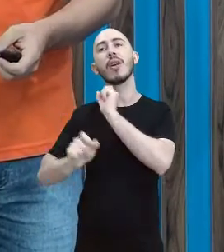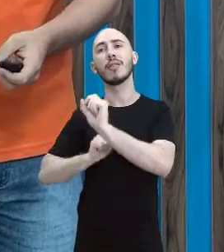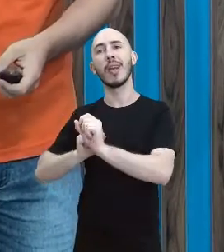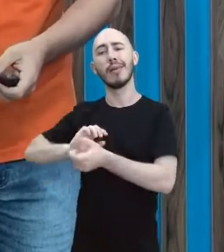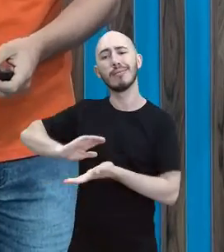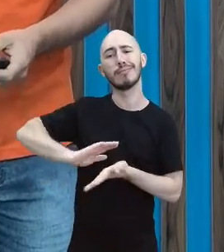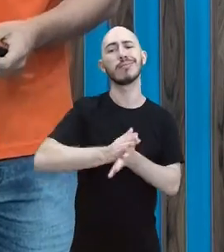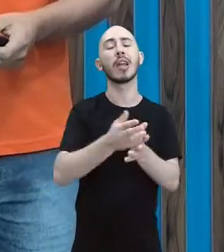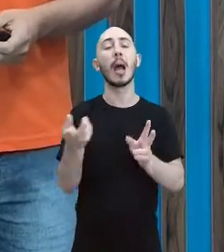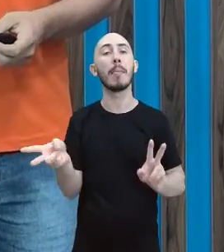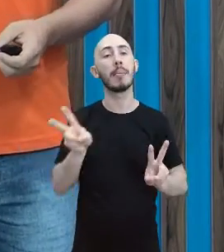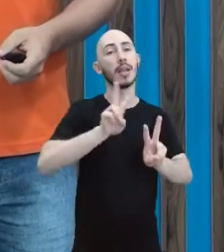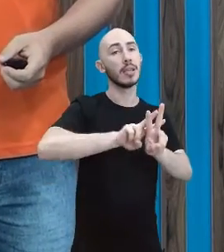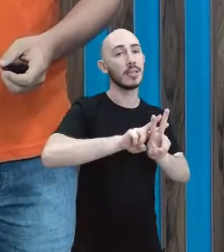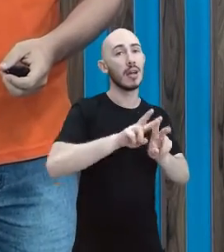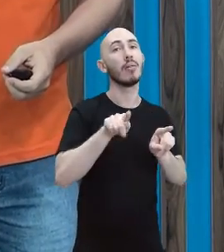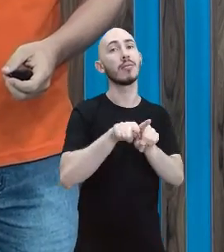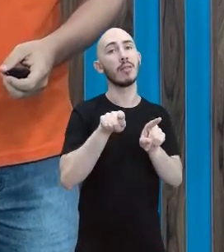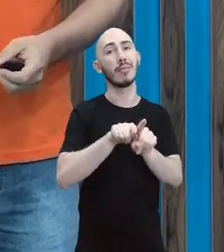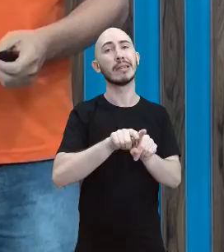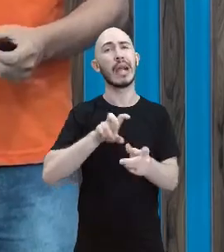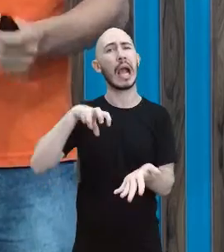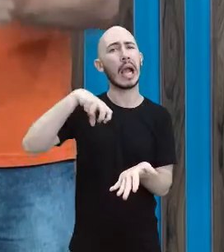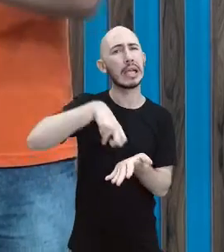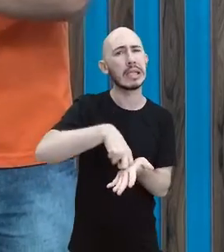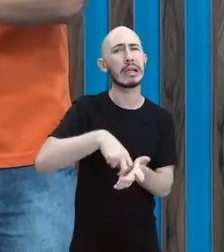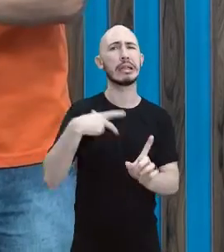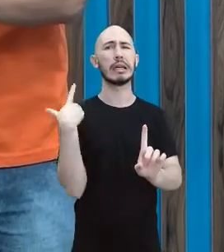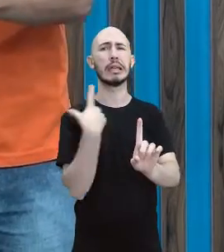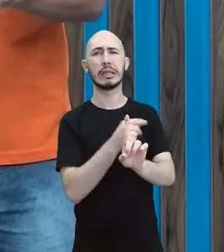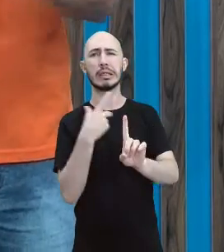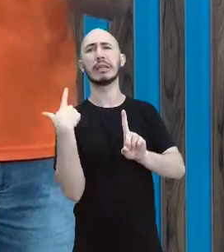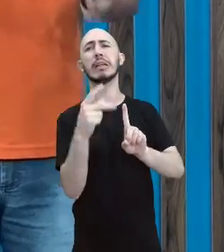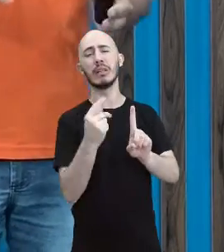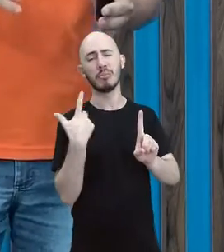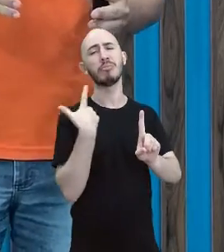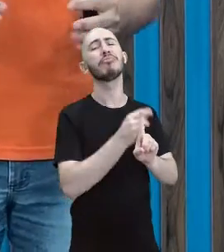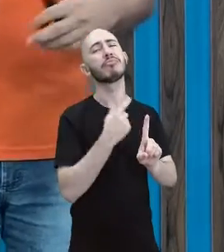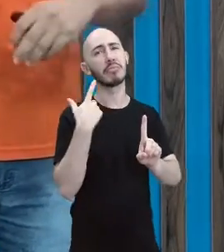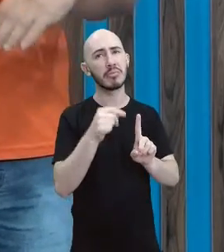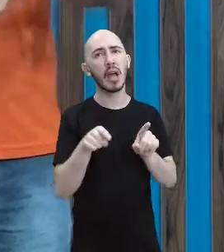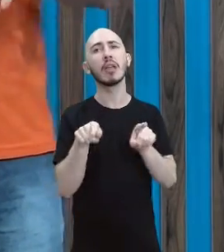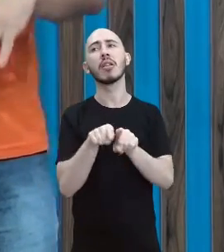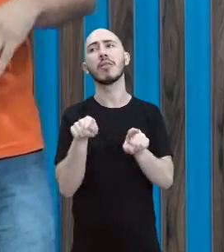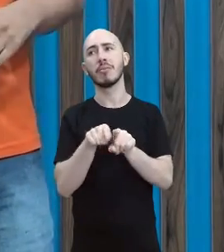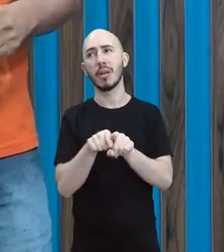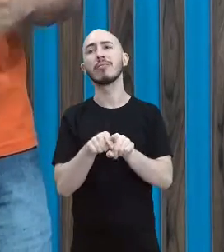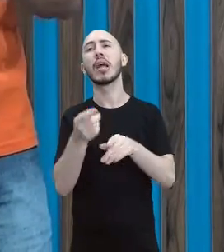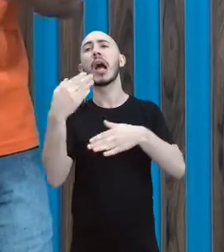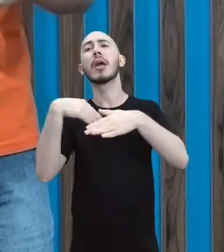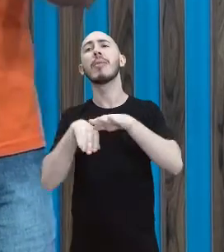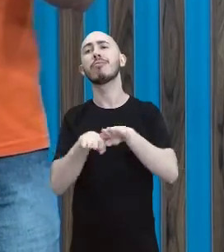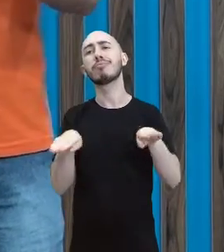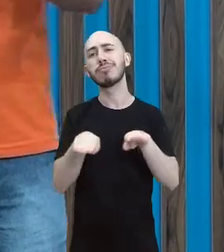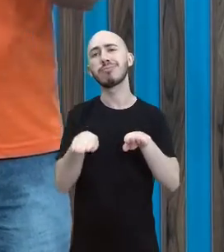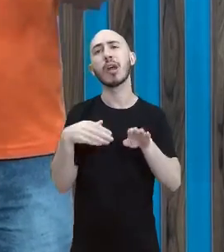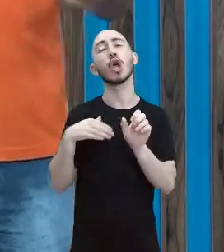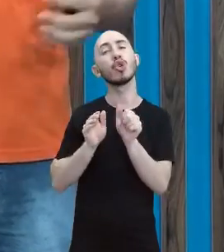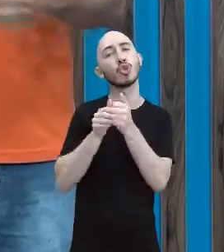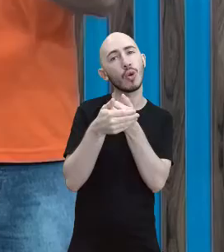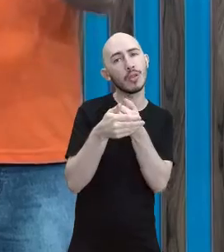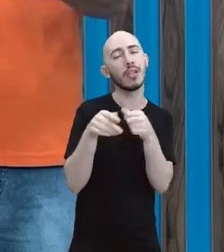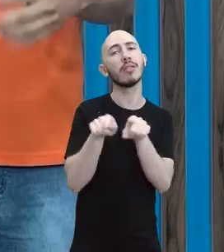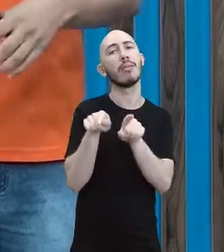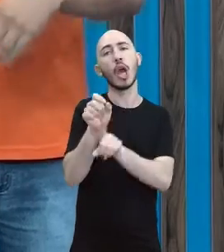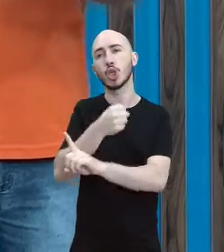repressão, prisão, tortura, gente. Muita gente foi presa, foi torturada nos porões da ditadura, de forma, claro, sem